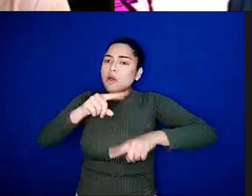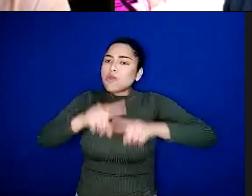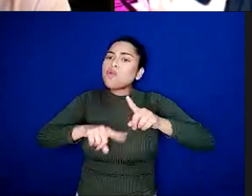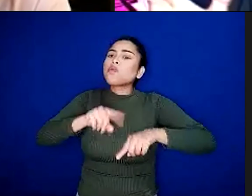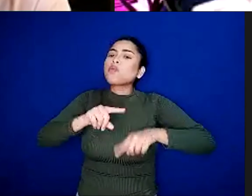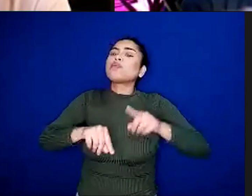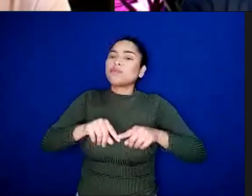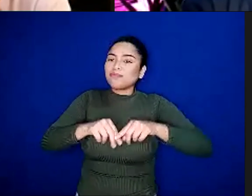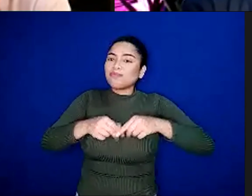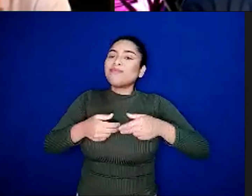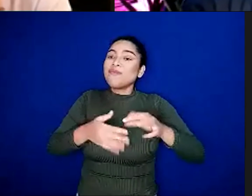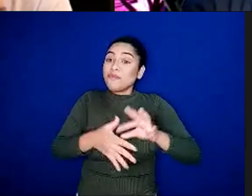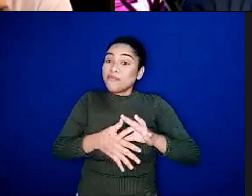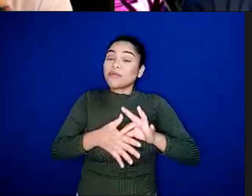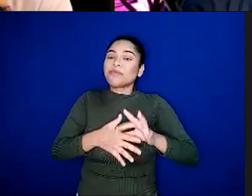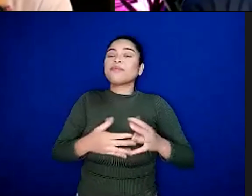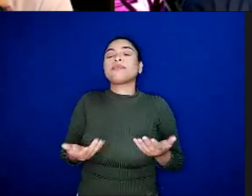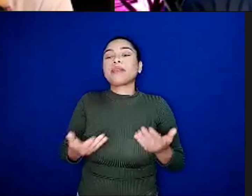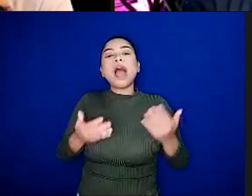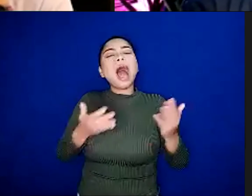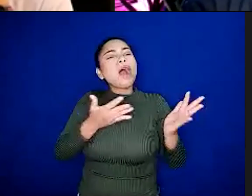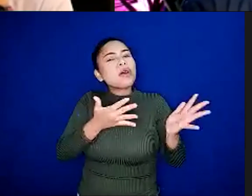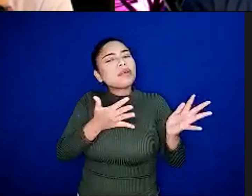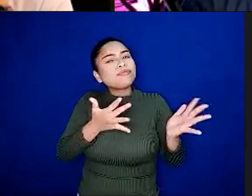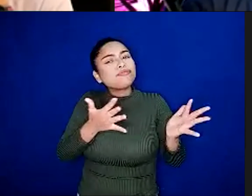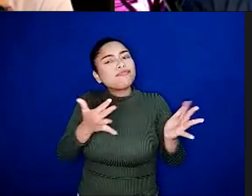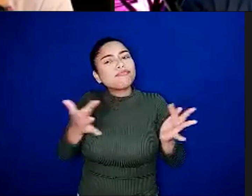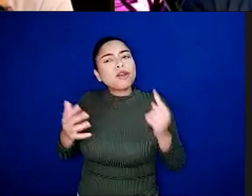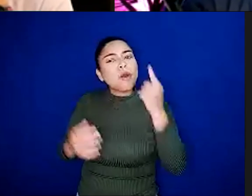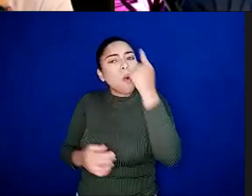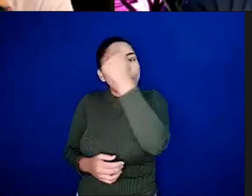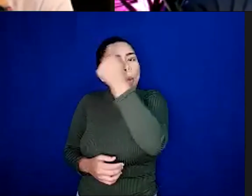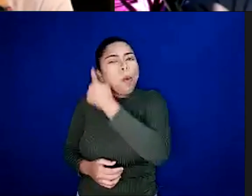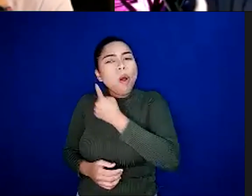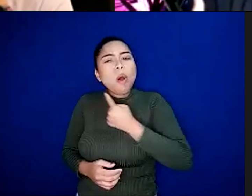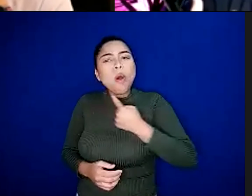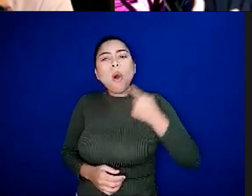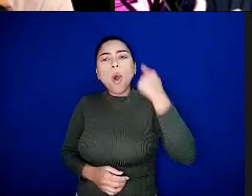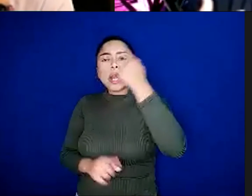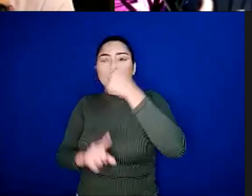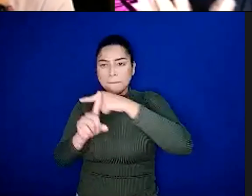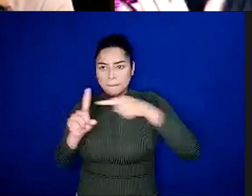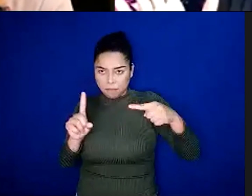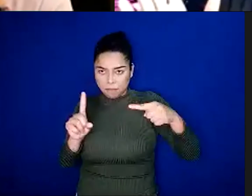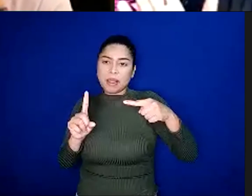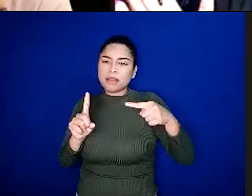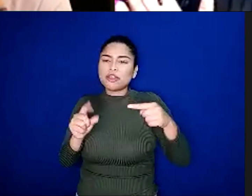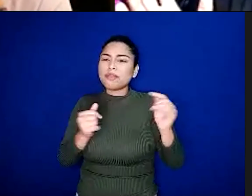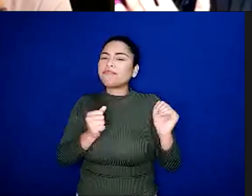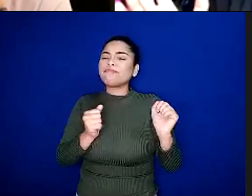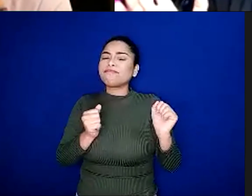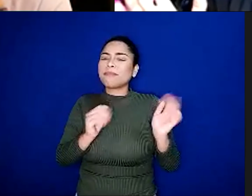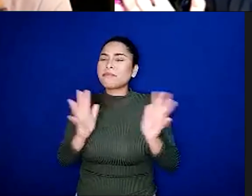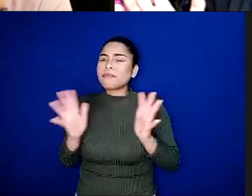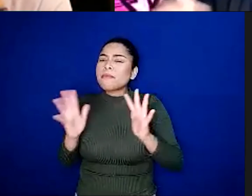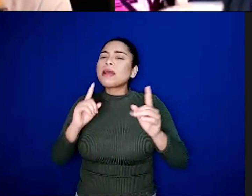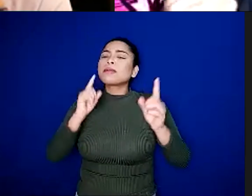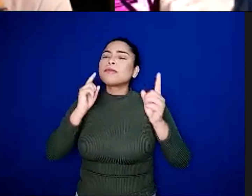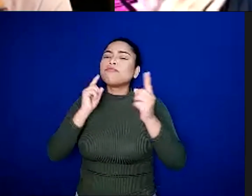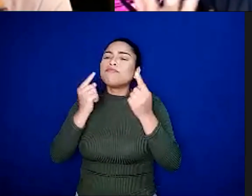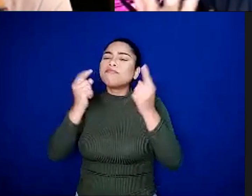trocando ideia que ao longo da dessa próxima uma hora e pouquinho mora em meio eu posso falar sobre o Marcelo